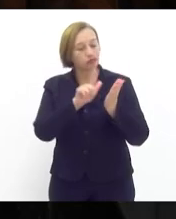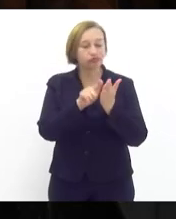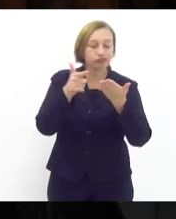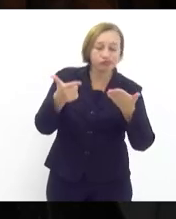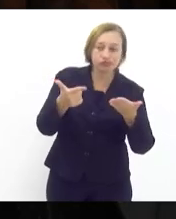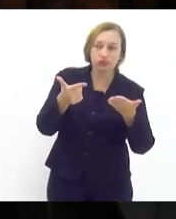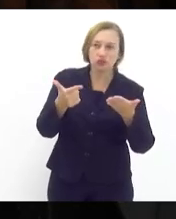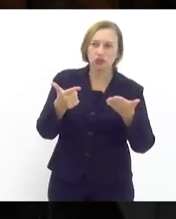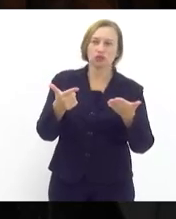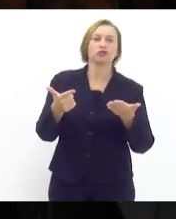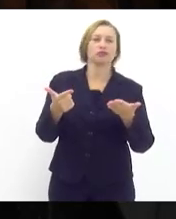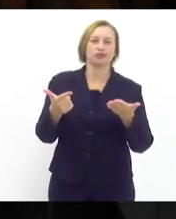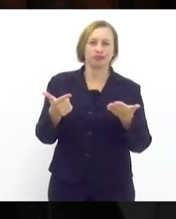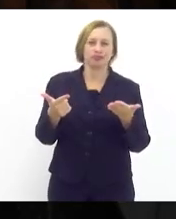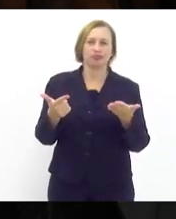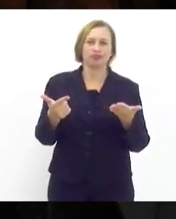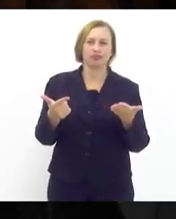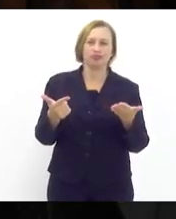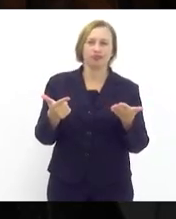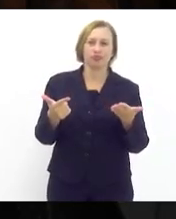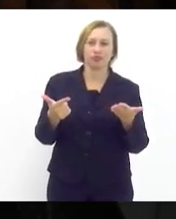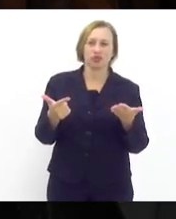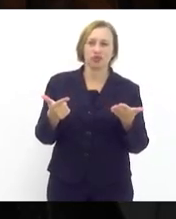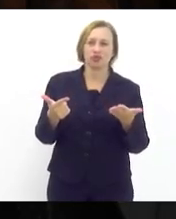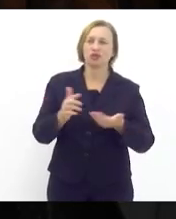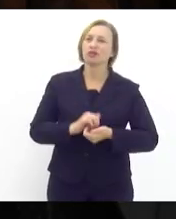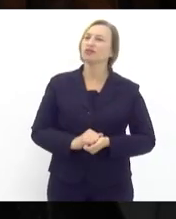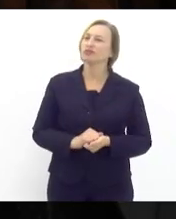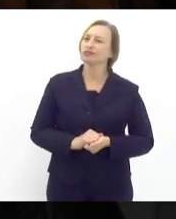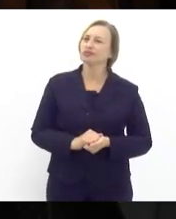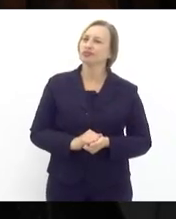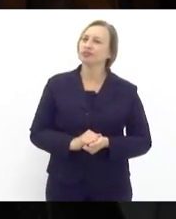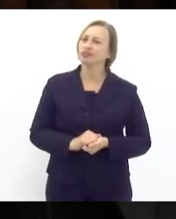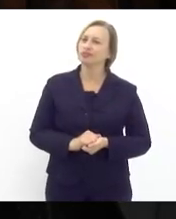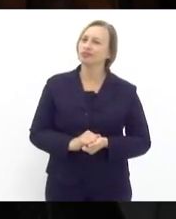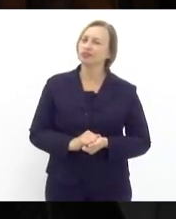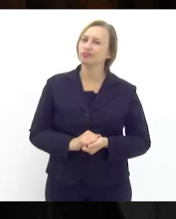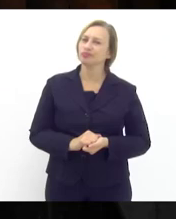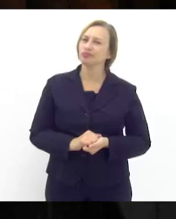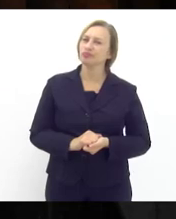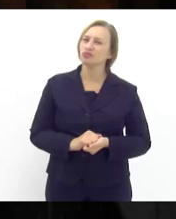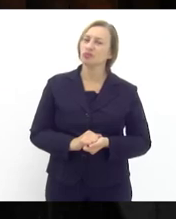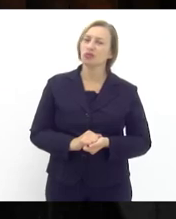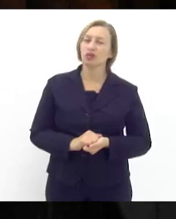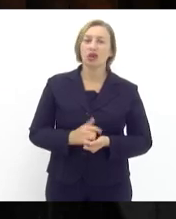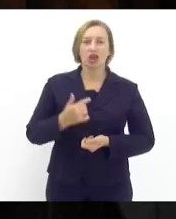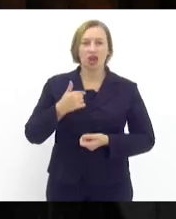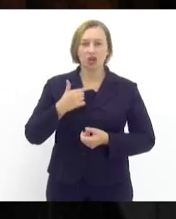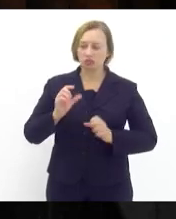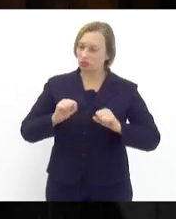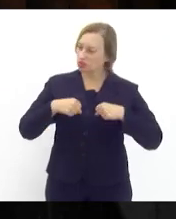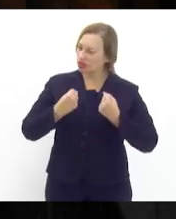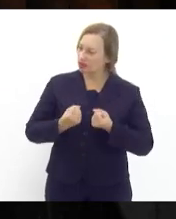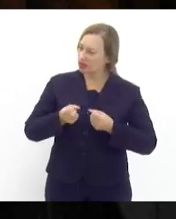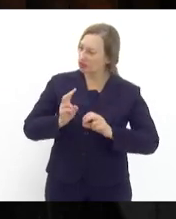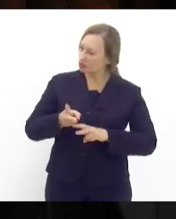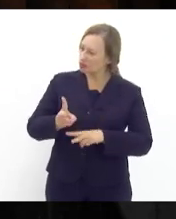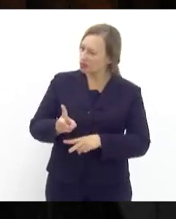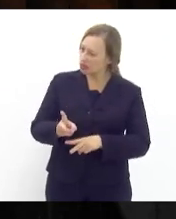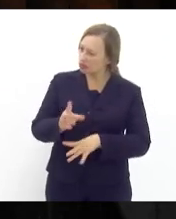que a direção tá exatamente naquilo que eu venho defendendo sucessivamente